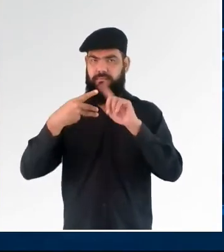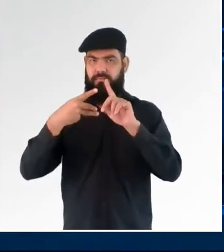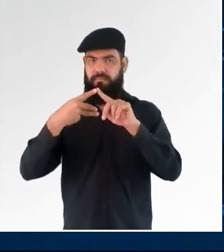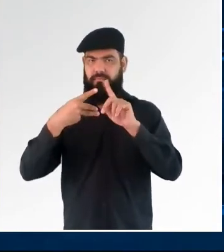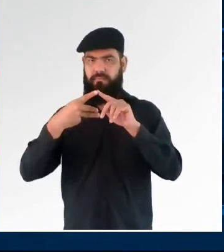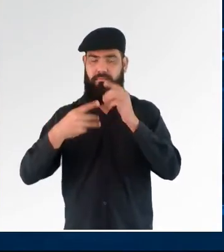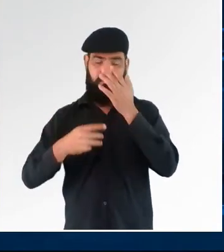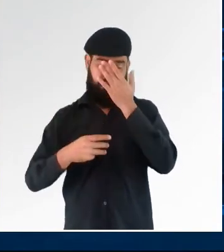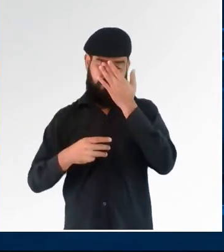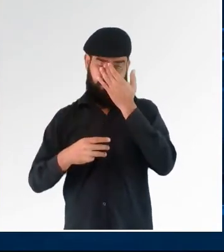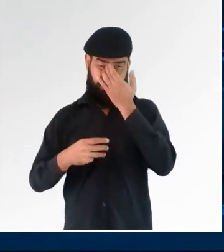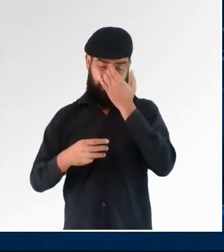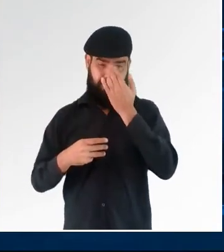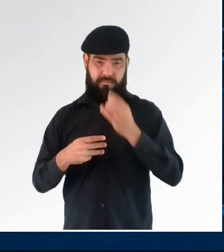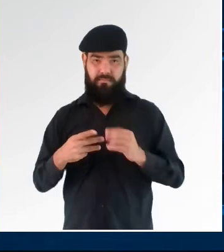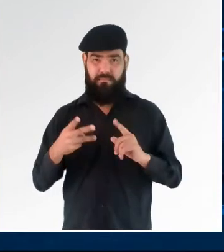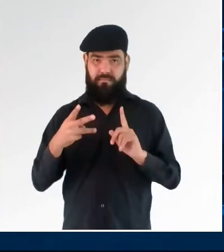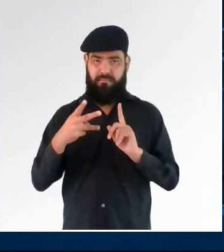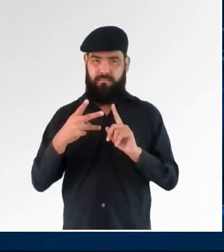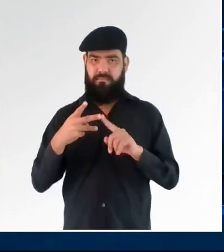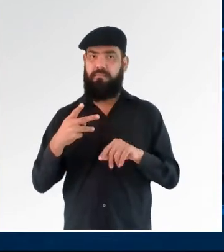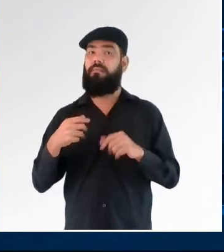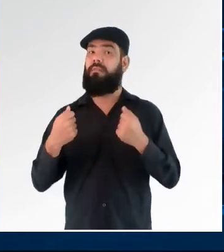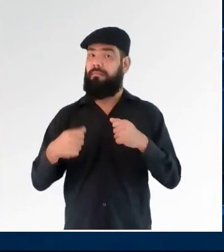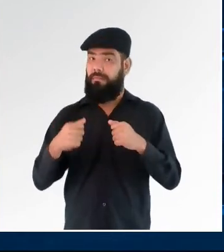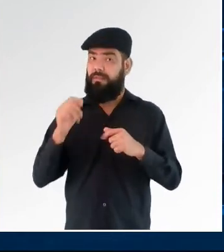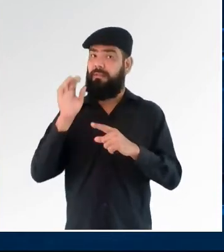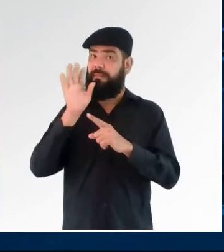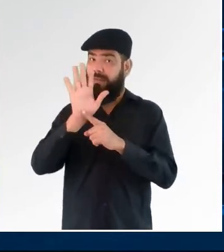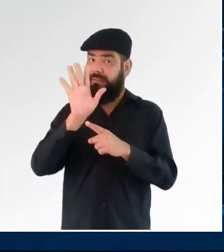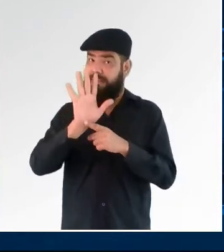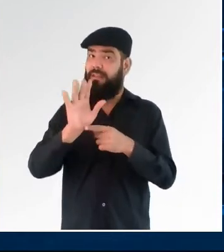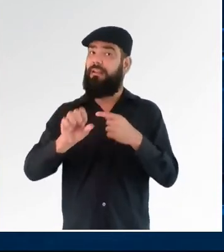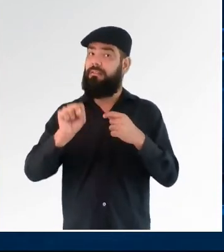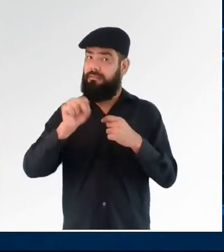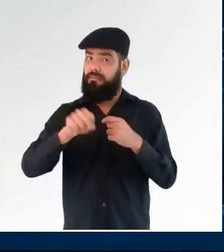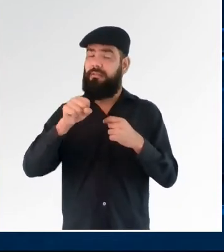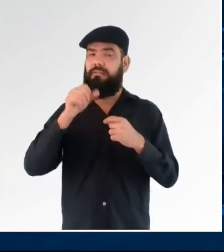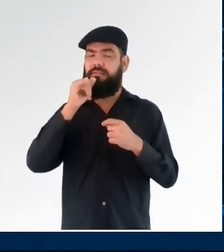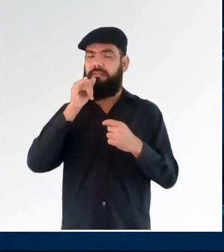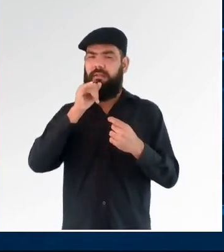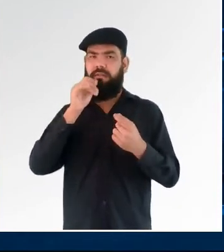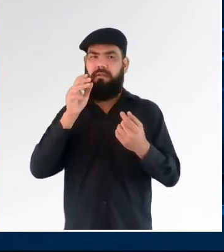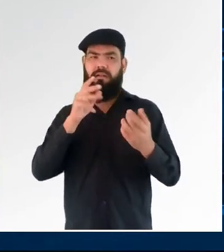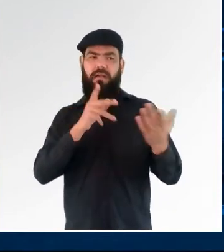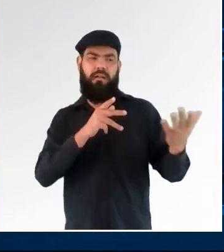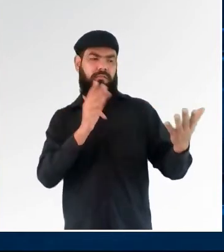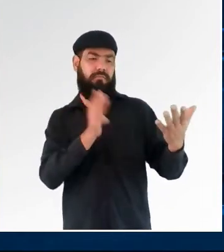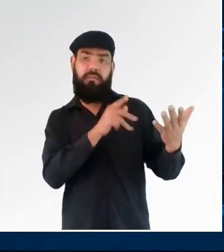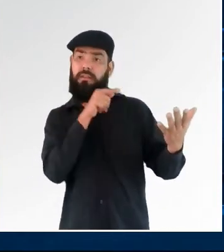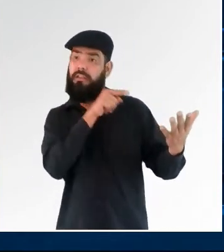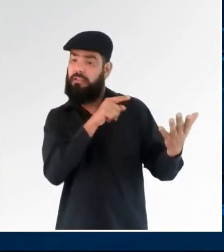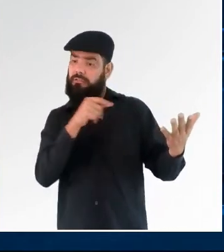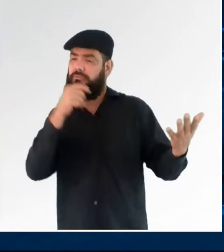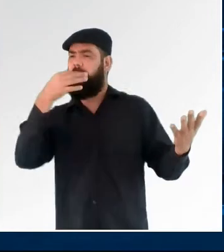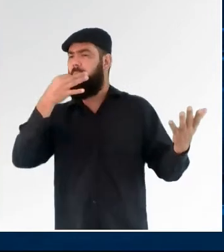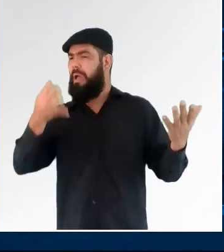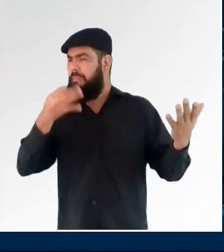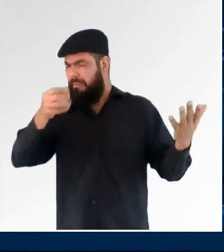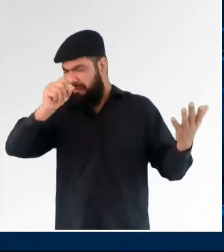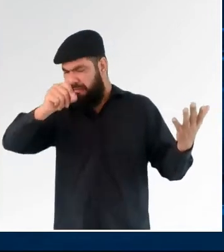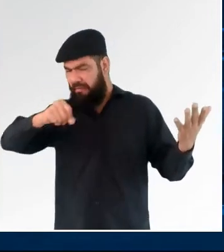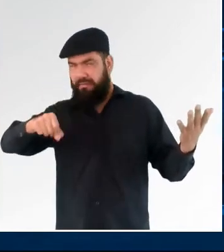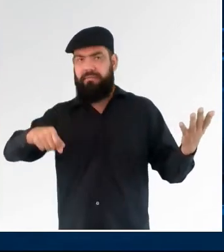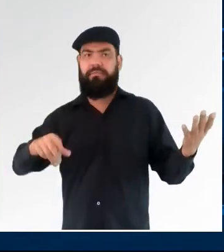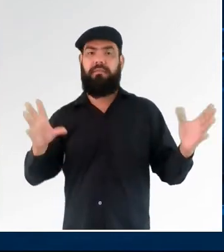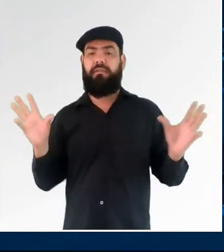autor. Você vai ter que apresentar, lógico, né? A obra tal, do fulano de tal e tudo mais. Resumo da obra, você vai